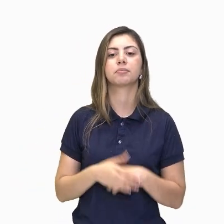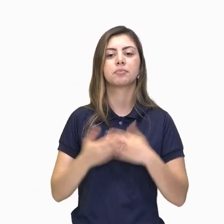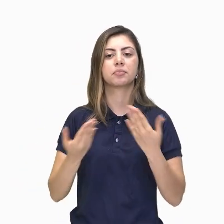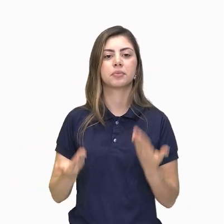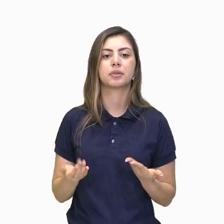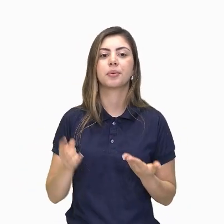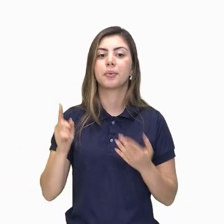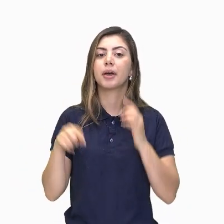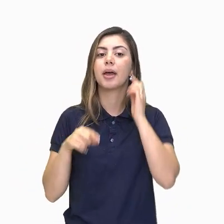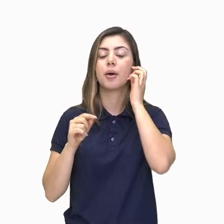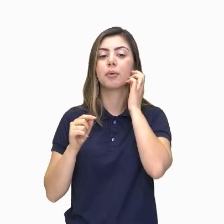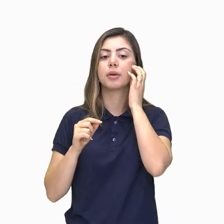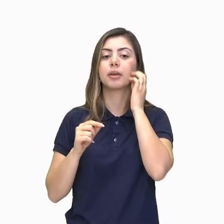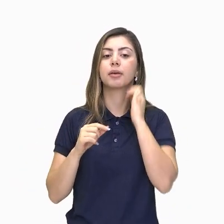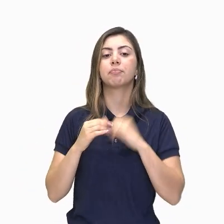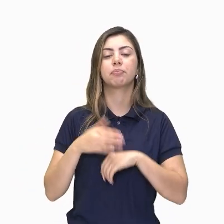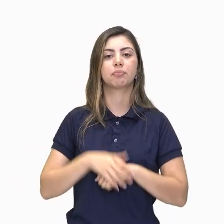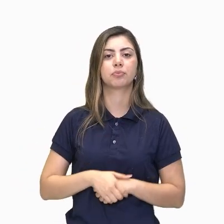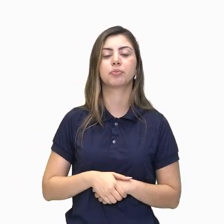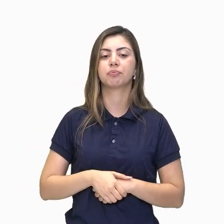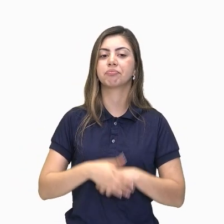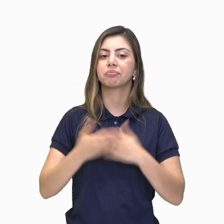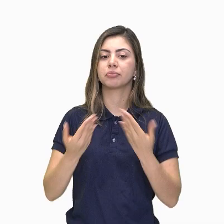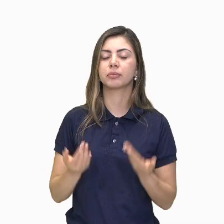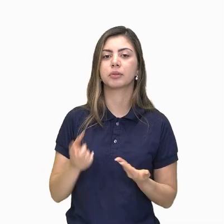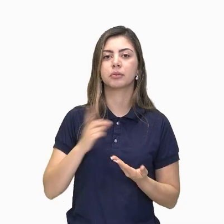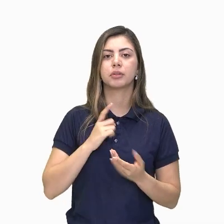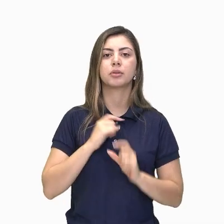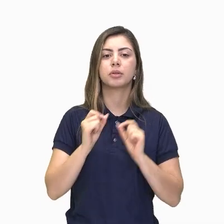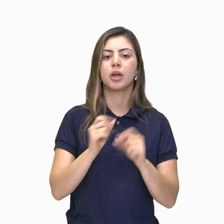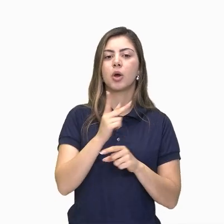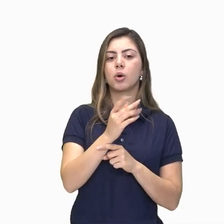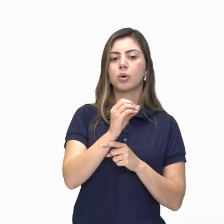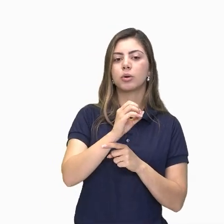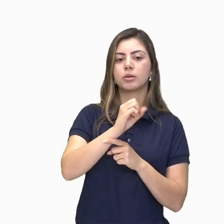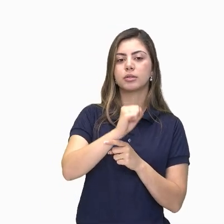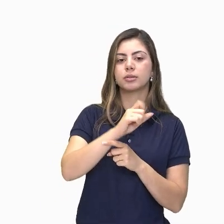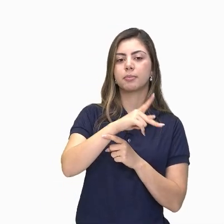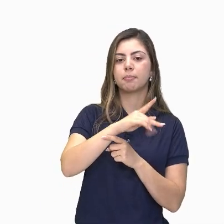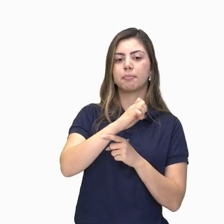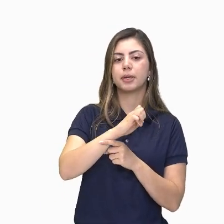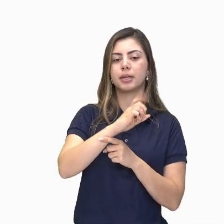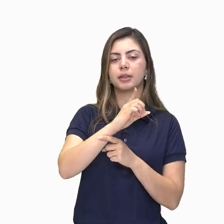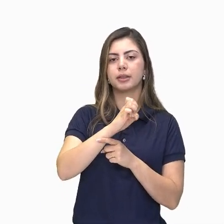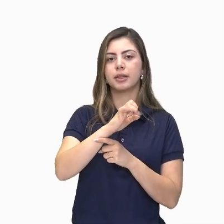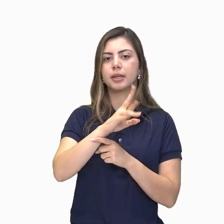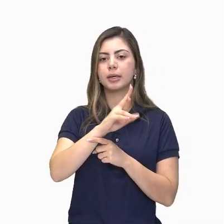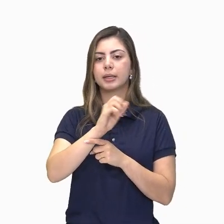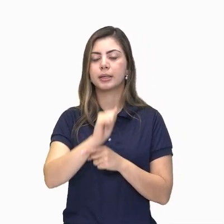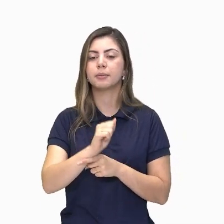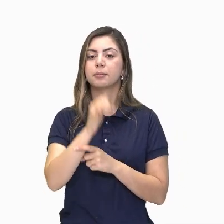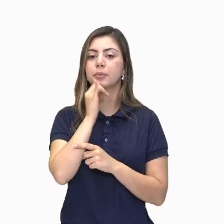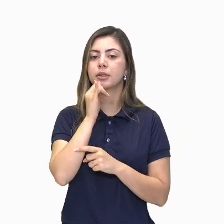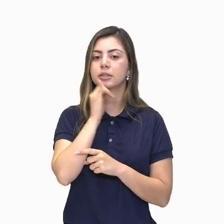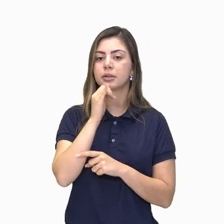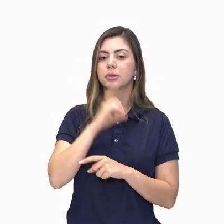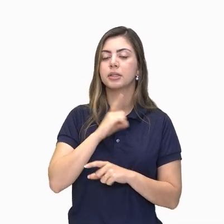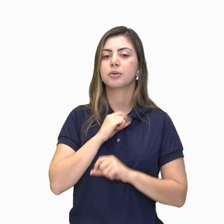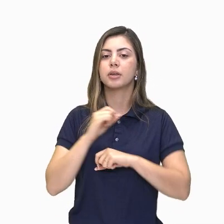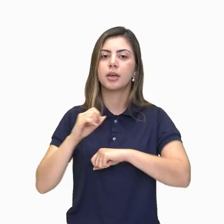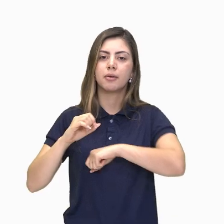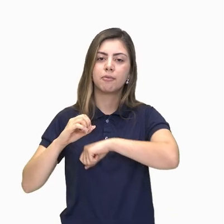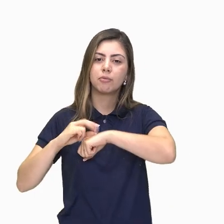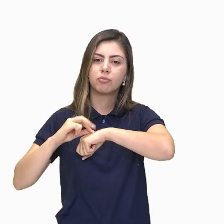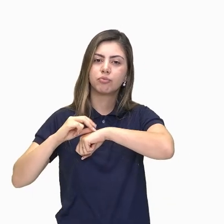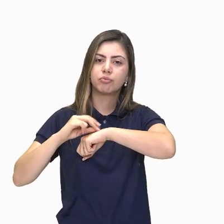o trabalho ou os recursos da espécie que é hospedeira. E aí a gente trouxe o exemplo das formigas amazonas, né?